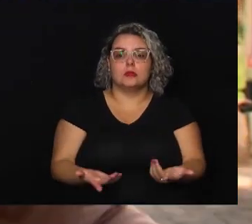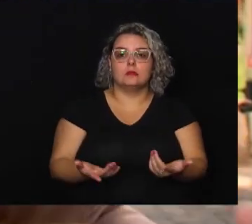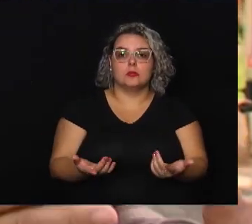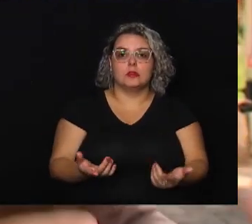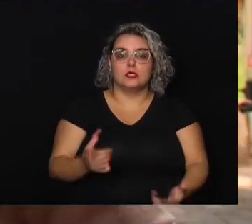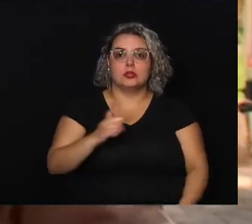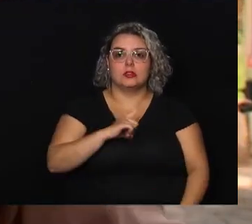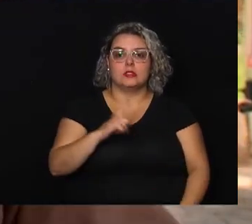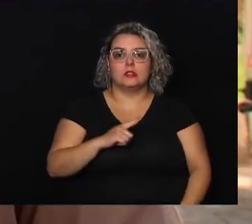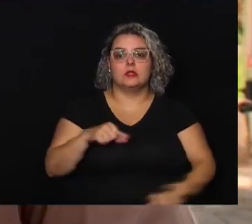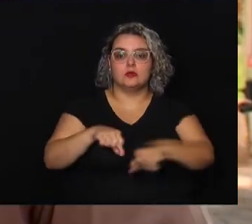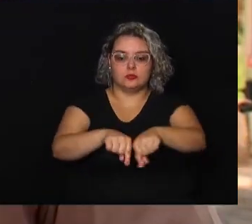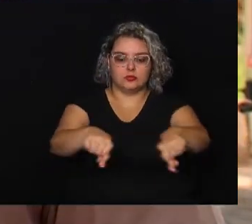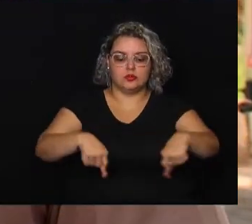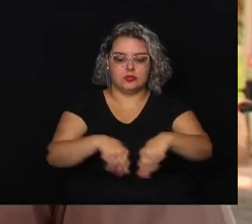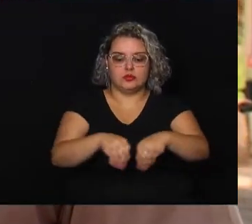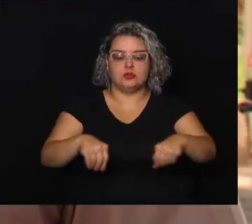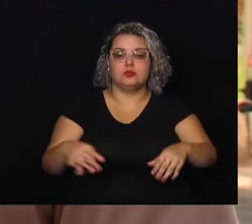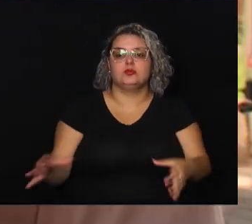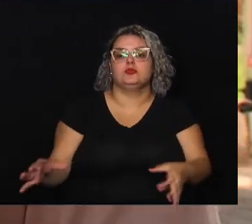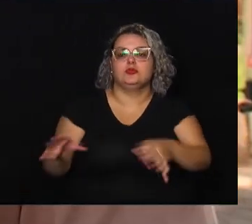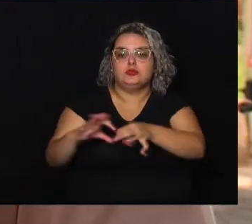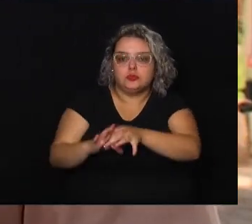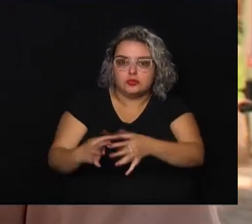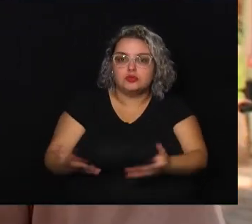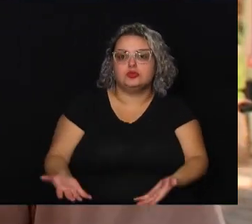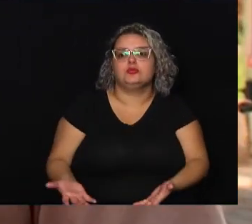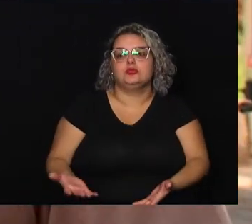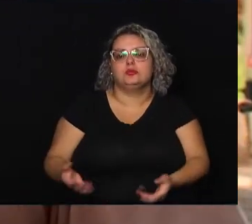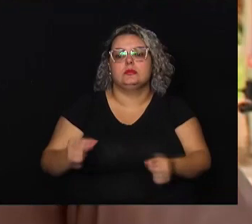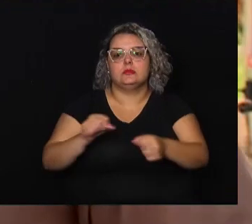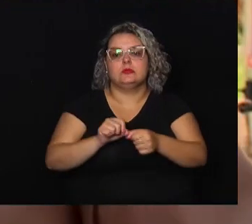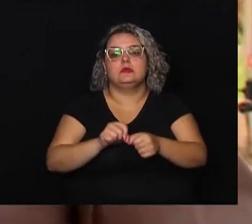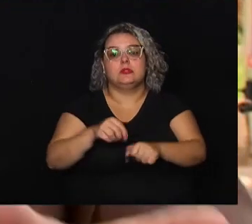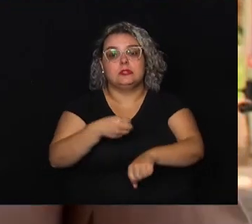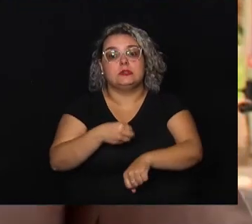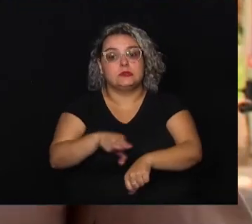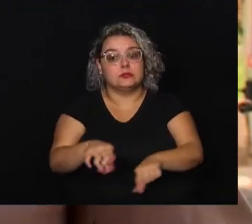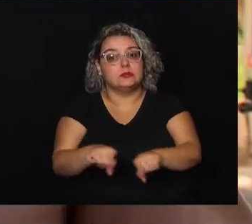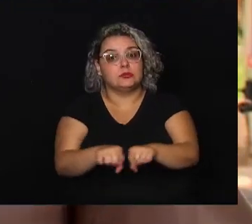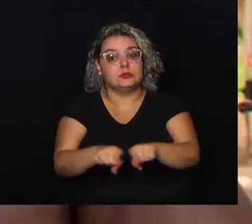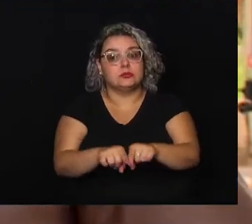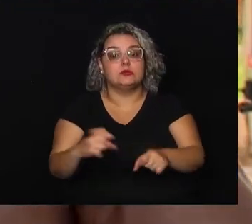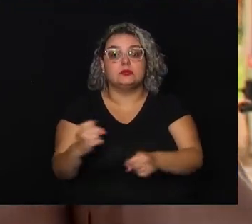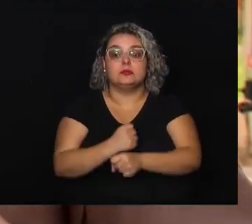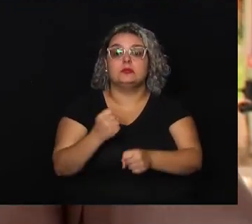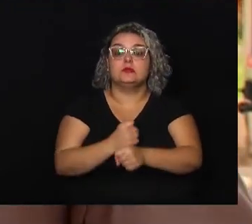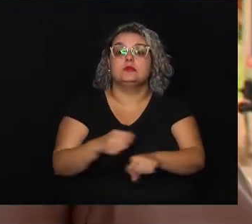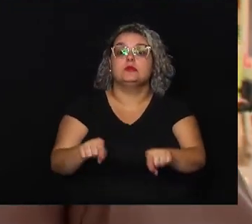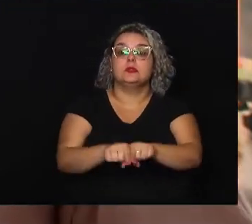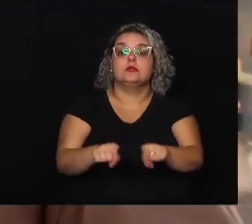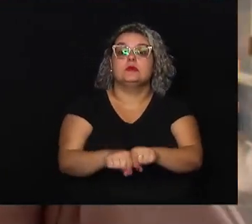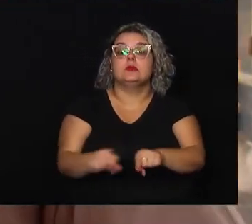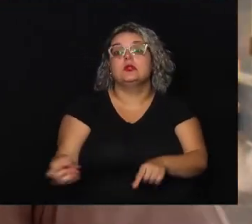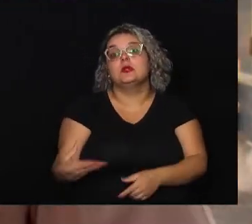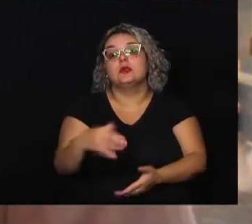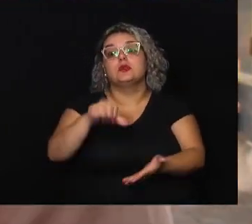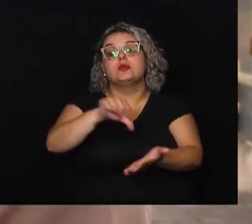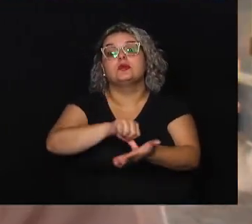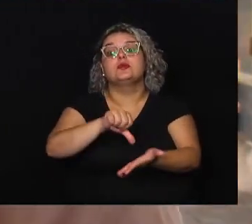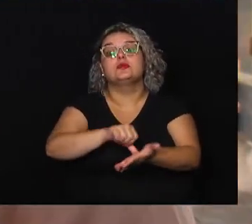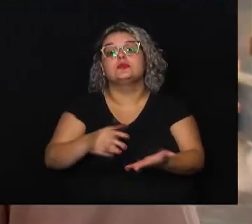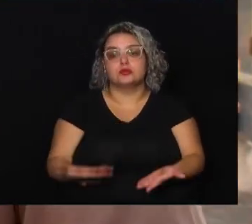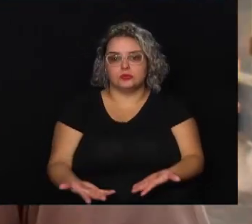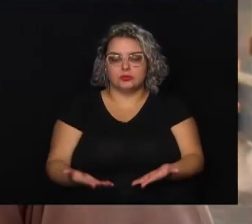temos um terreno em anexo que faz parte da prefeitura, nós vamos fazer a indicação para ser construído aqui a nova sede para